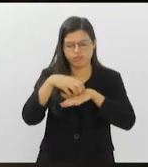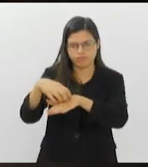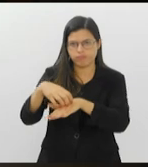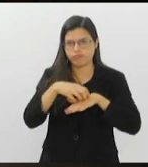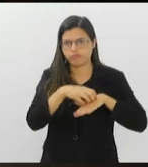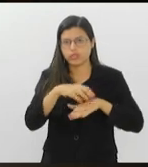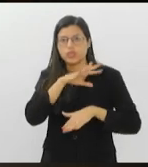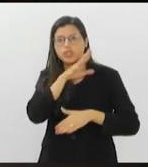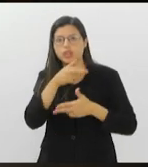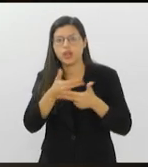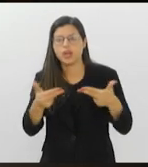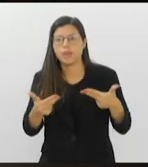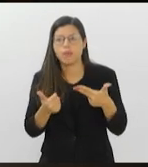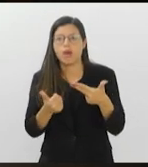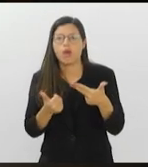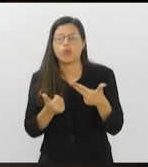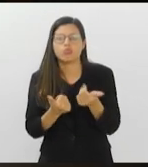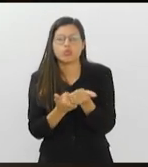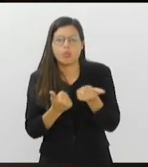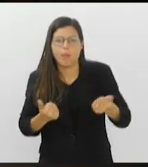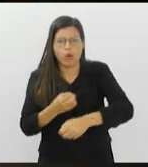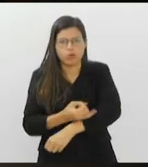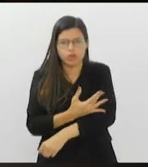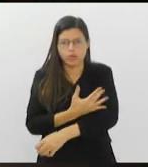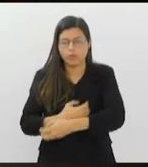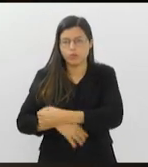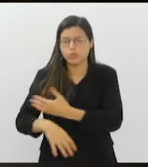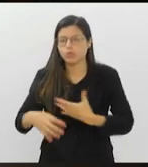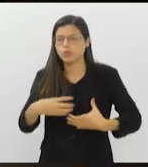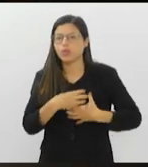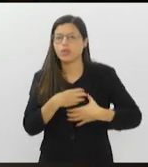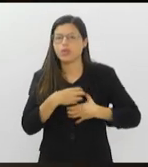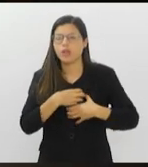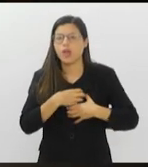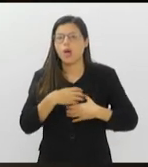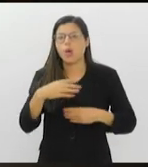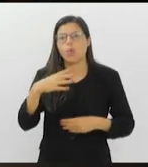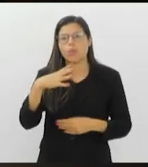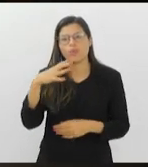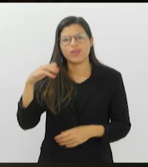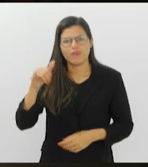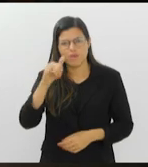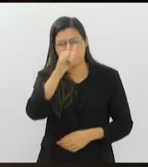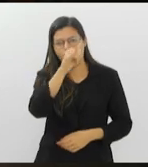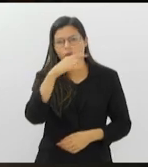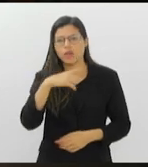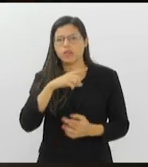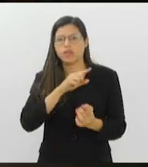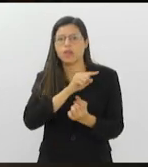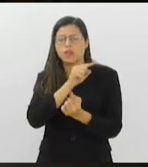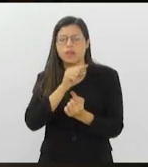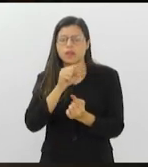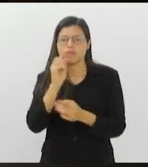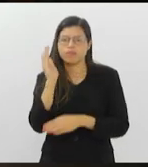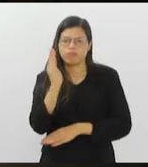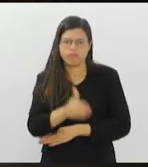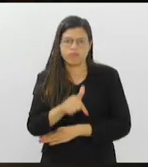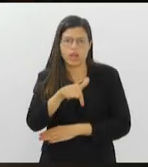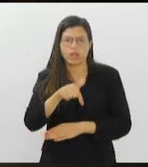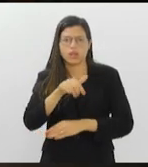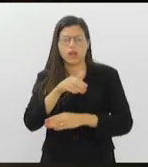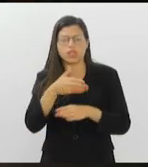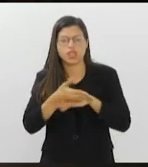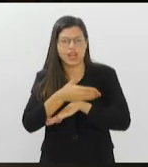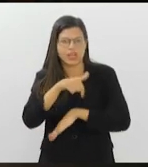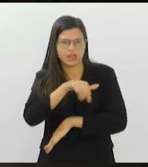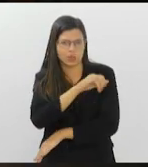assistência emocional e animais também de serviço em voos que tenham origem ou destino que seja o Rio de Janeiro. Tudo isso você acompanha